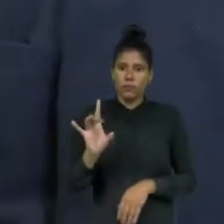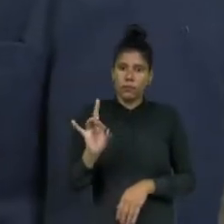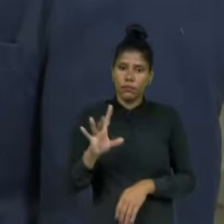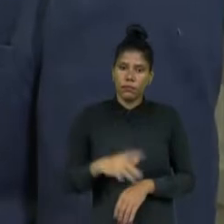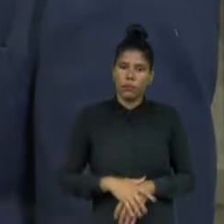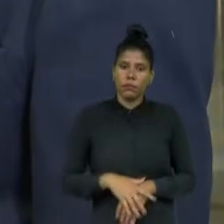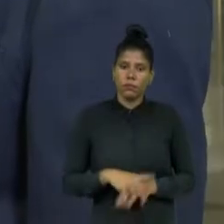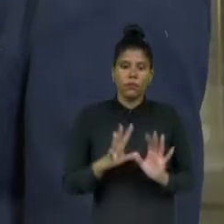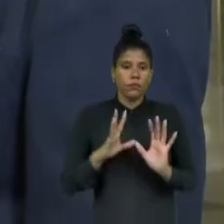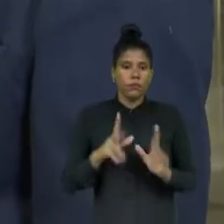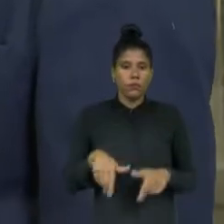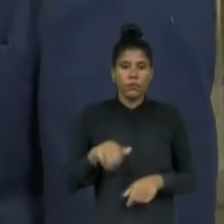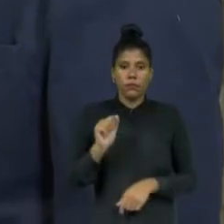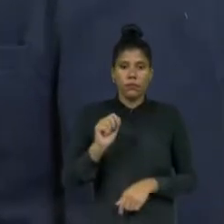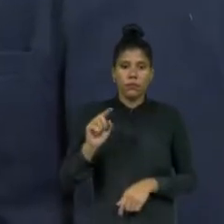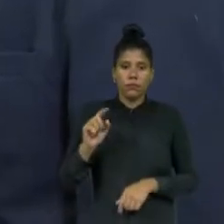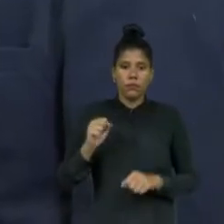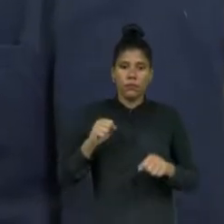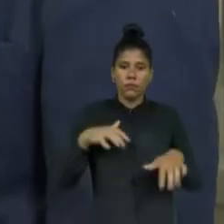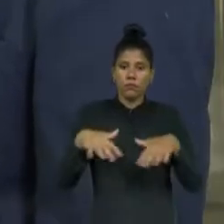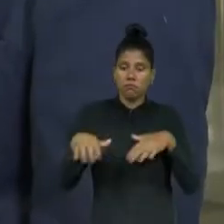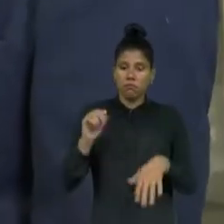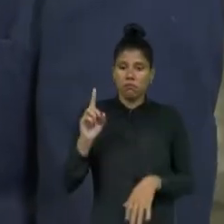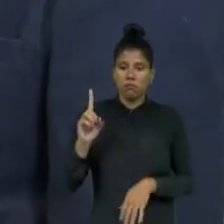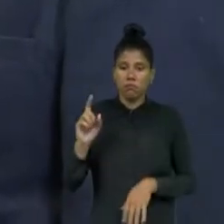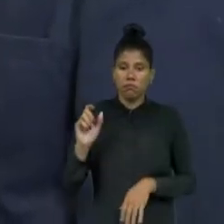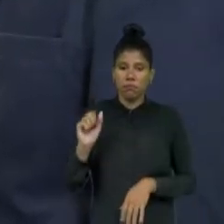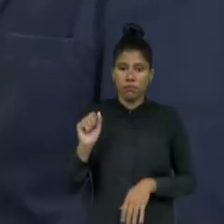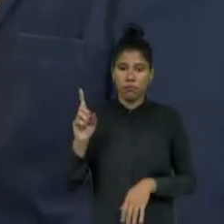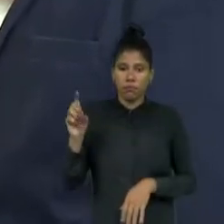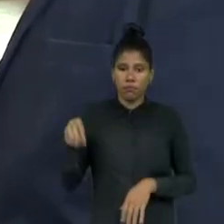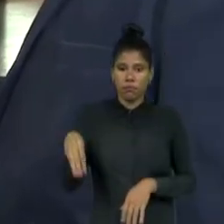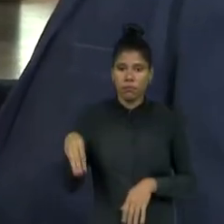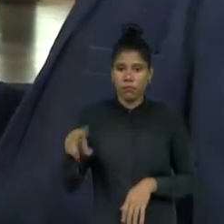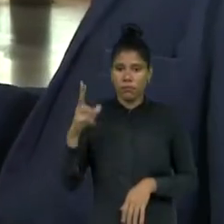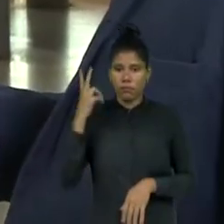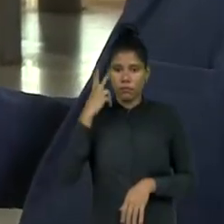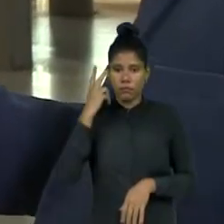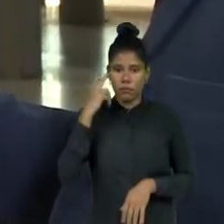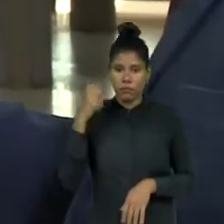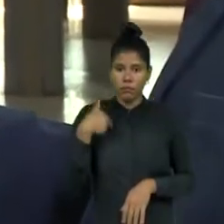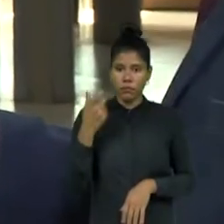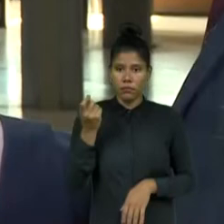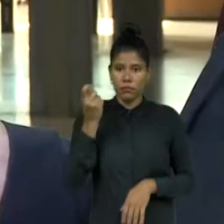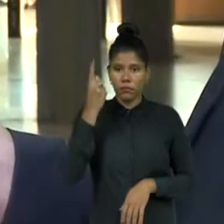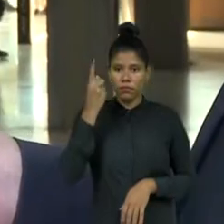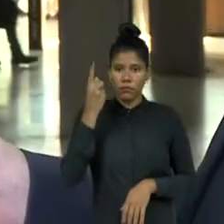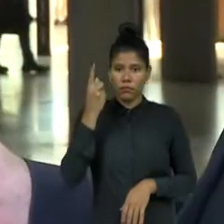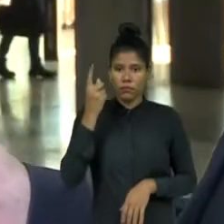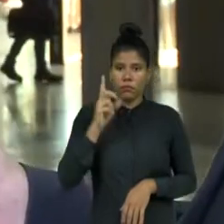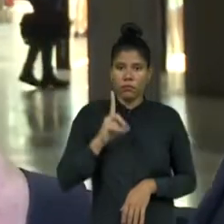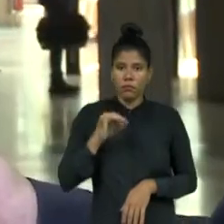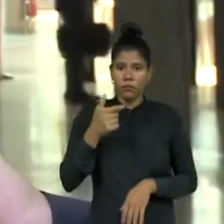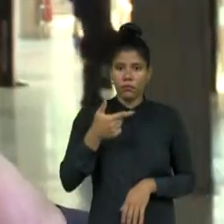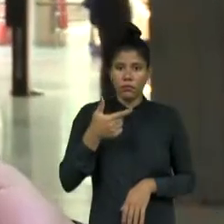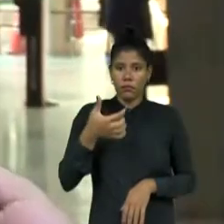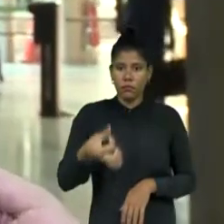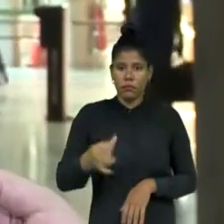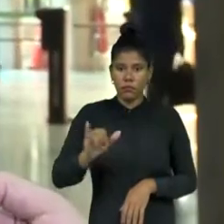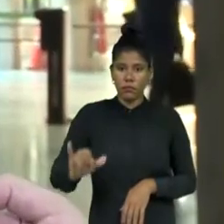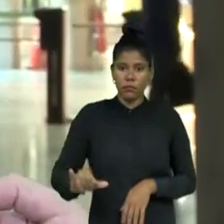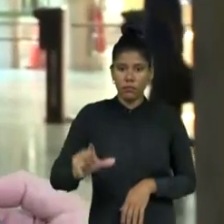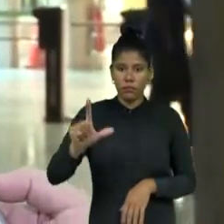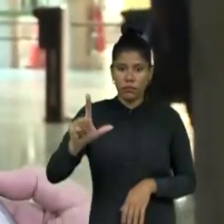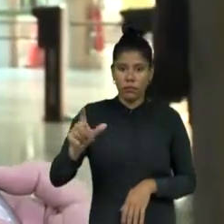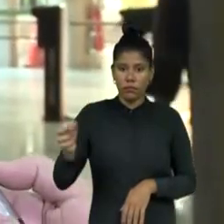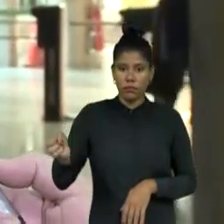atividades administrativas da Casa continuam em funcionamento, né? Eu tive notícia que parece-me que no dia 26 de julho os